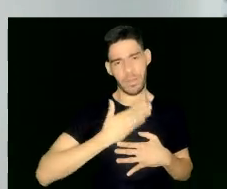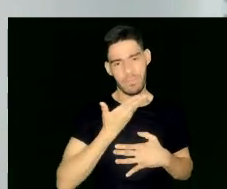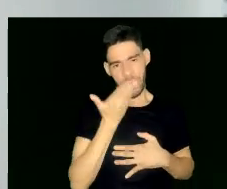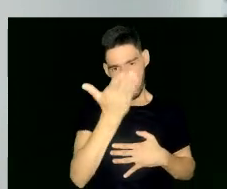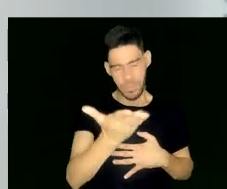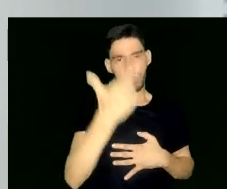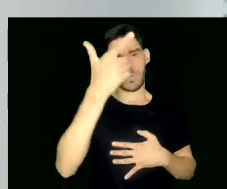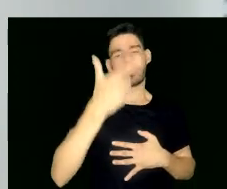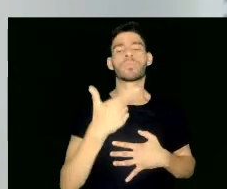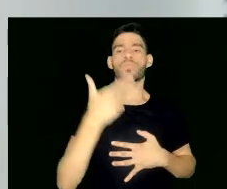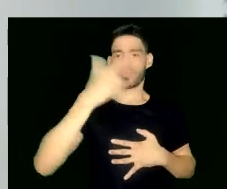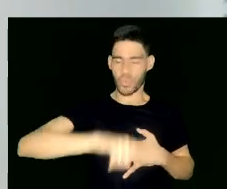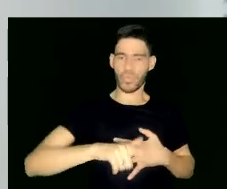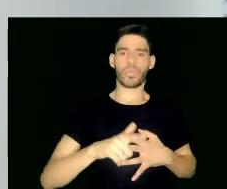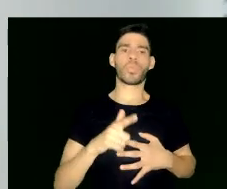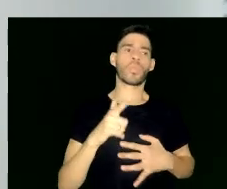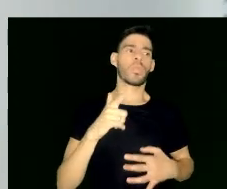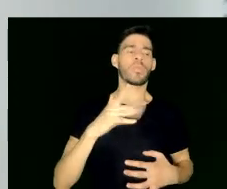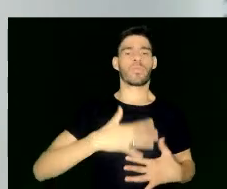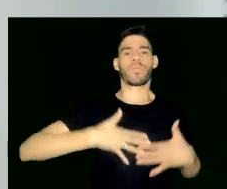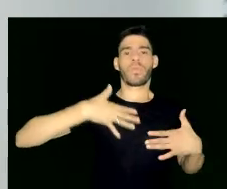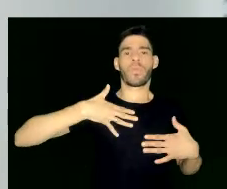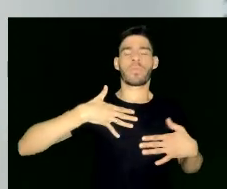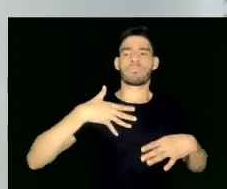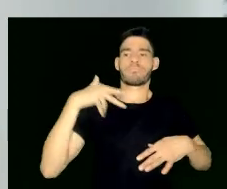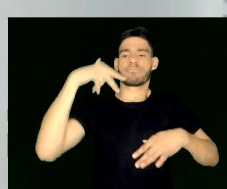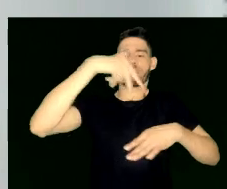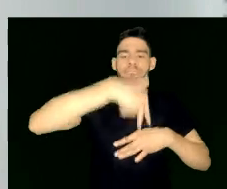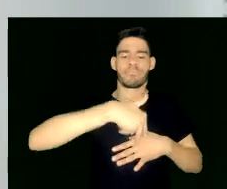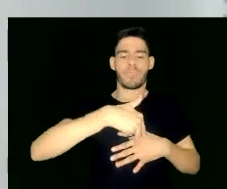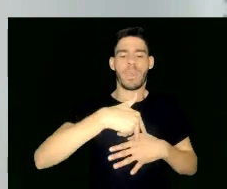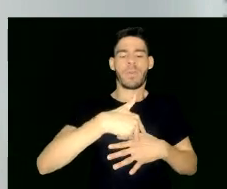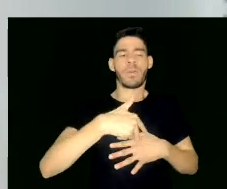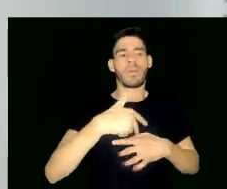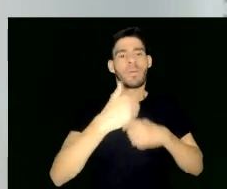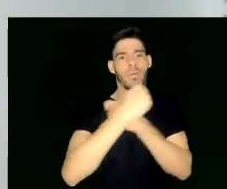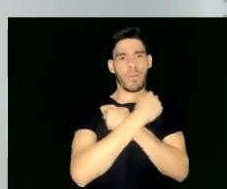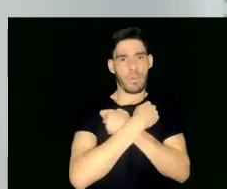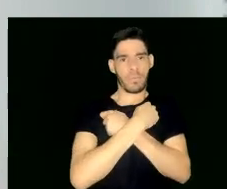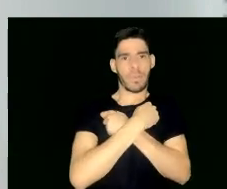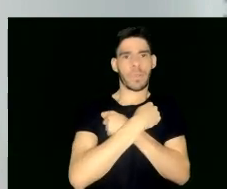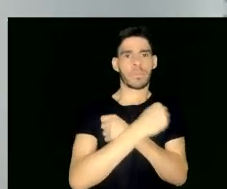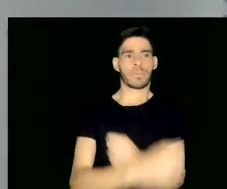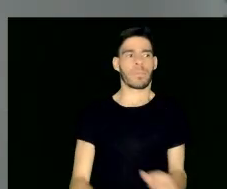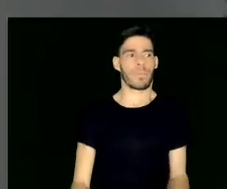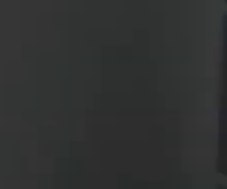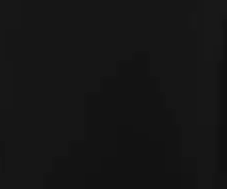dizer a vocês, né? Foi, mais uma vez, repito, um grande privilégio. Saúde a todos, né? Um grande abraço.